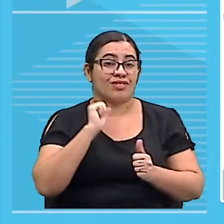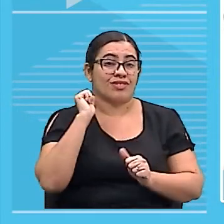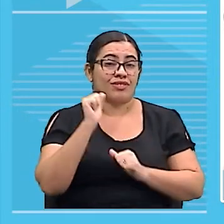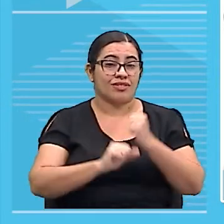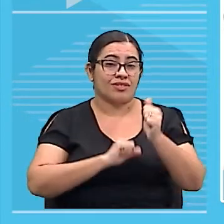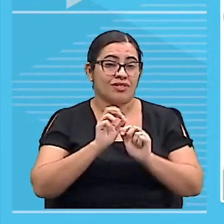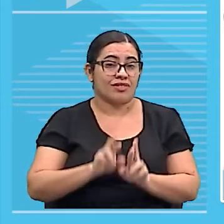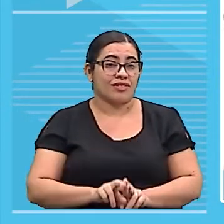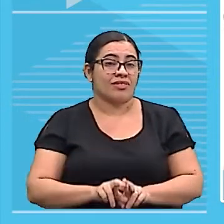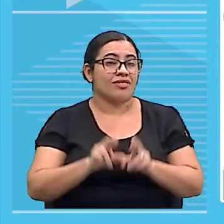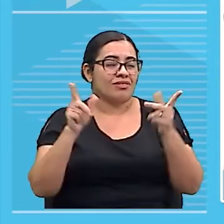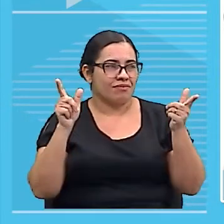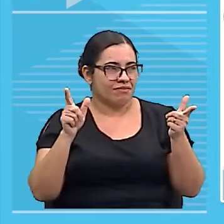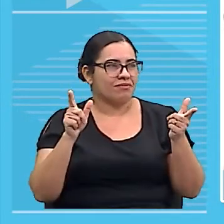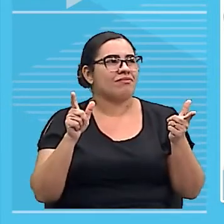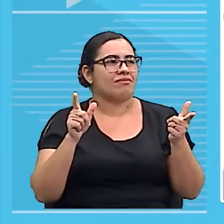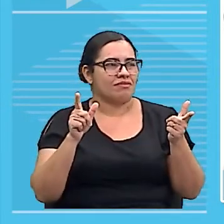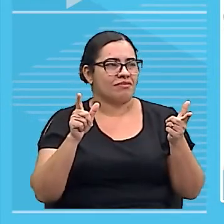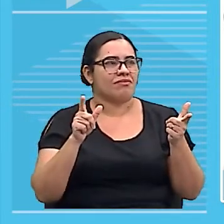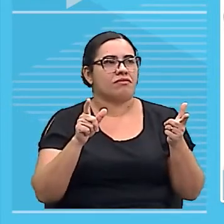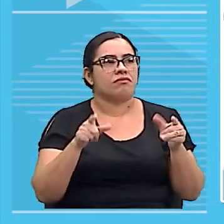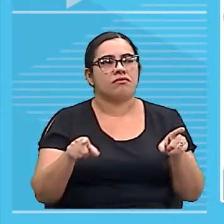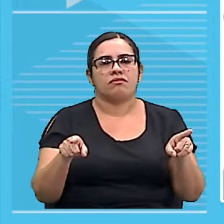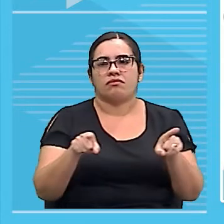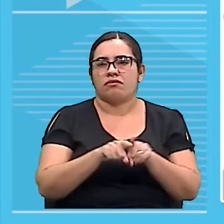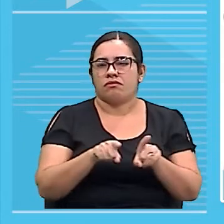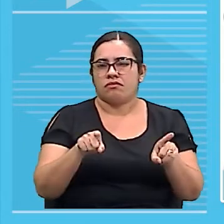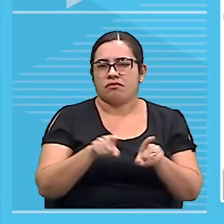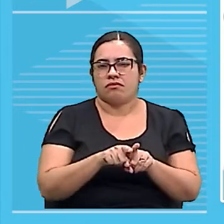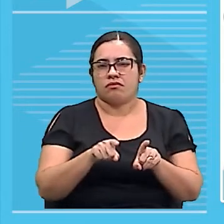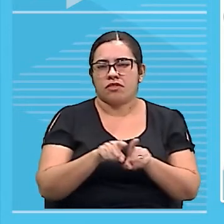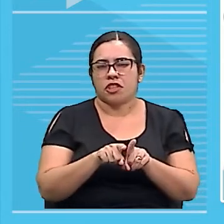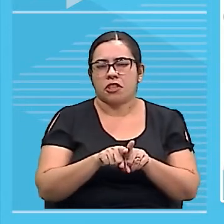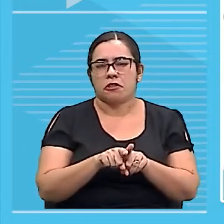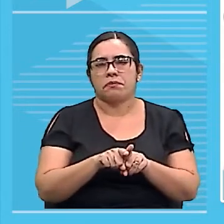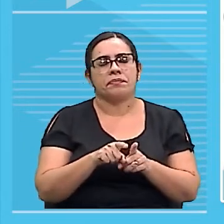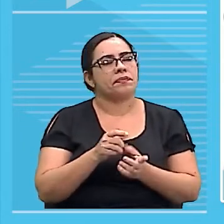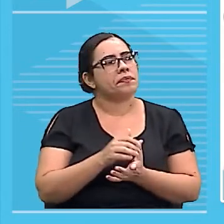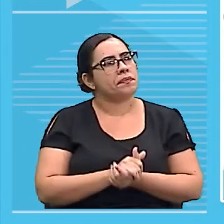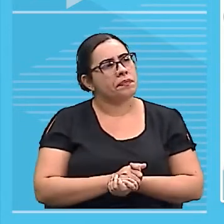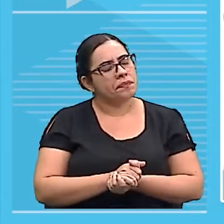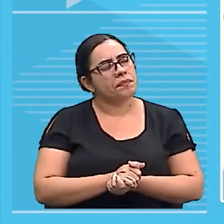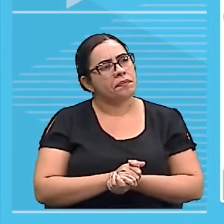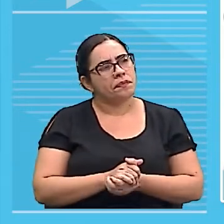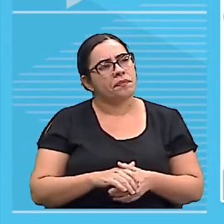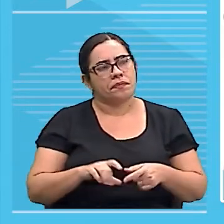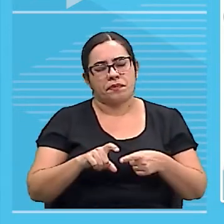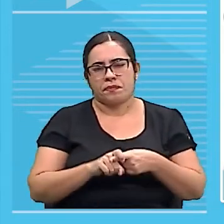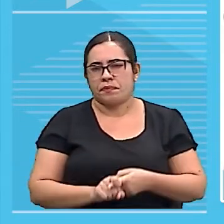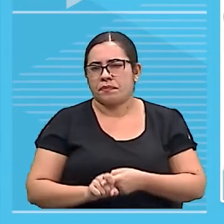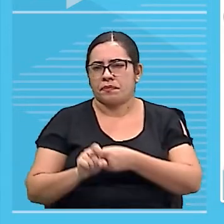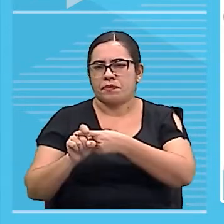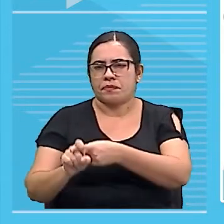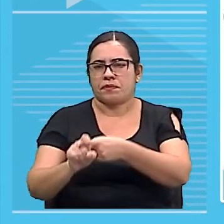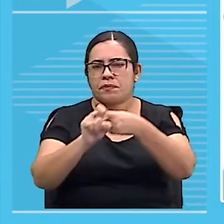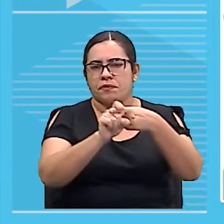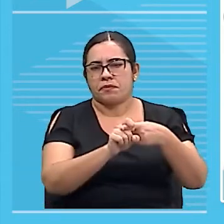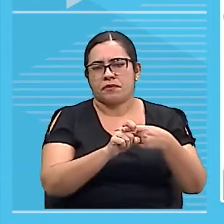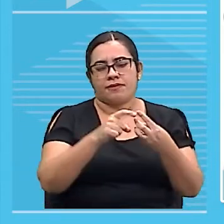potencial o e tenho três resistores associados